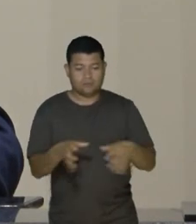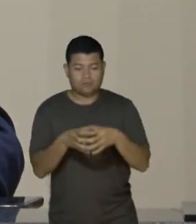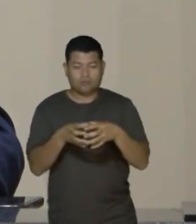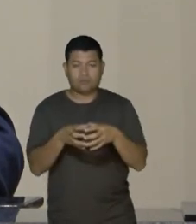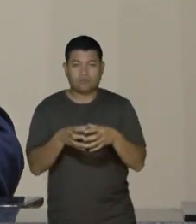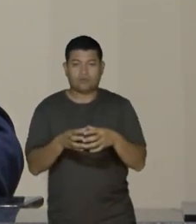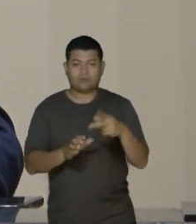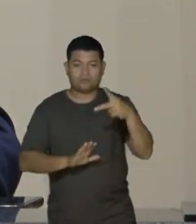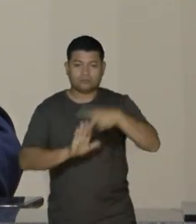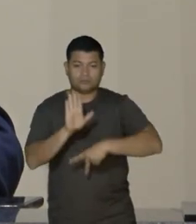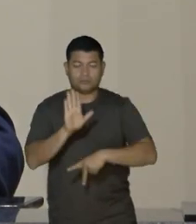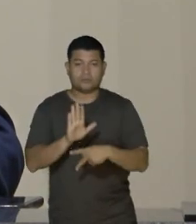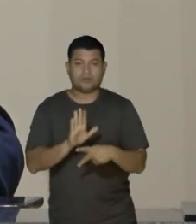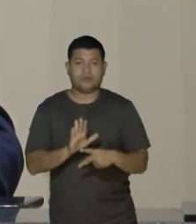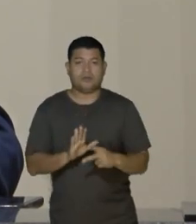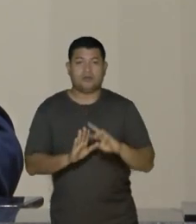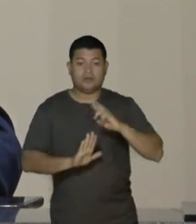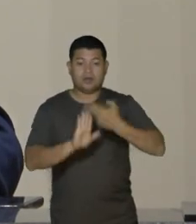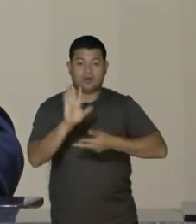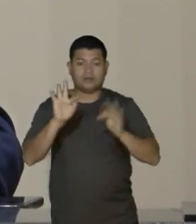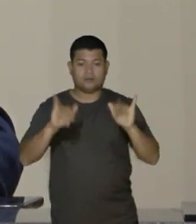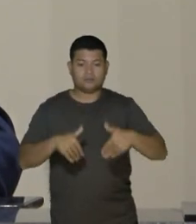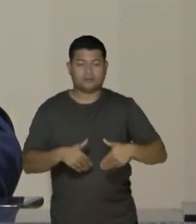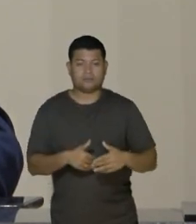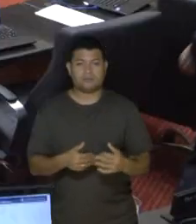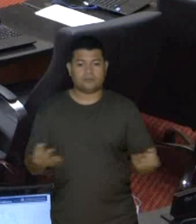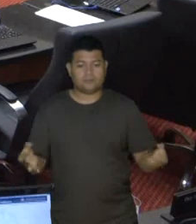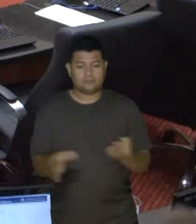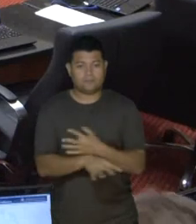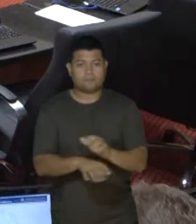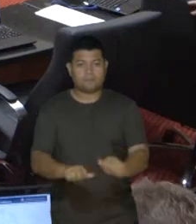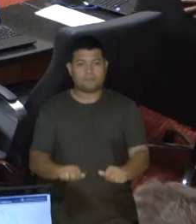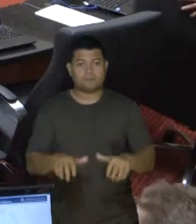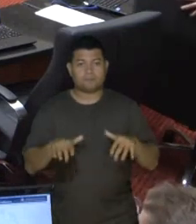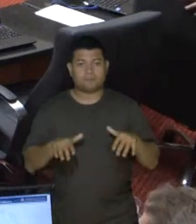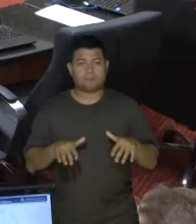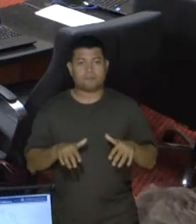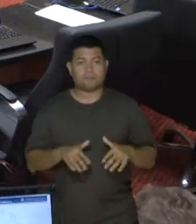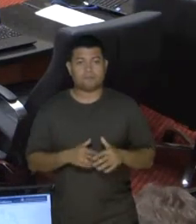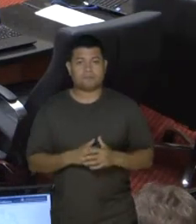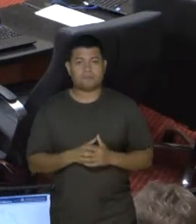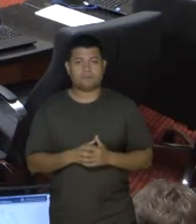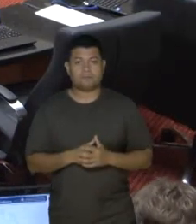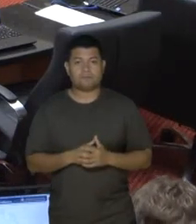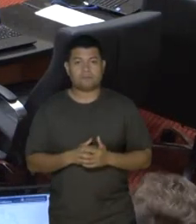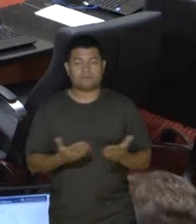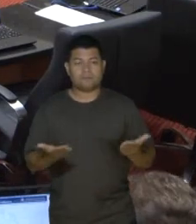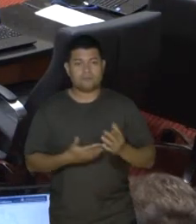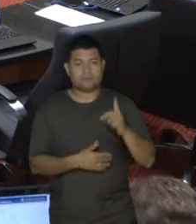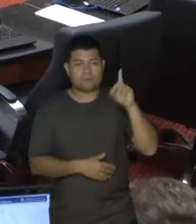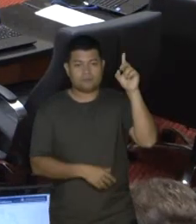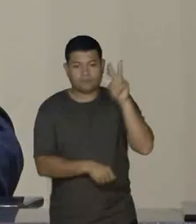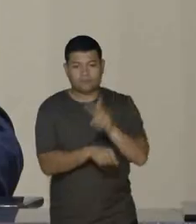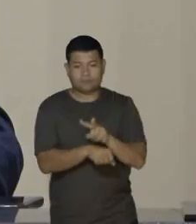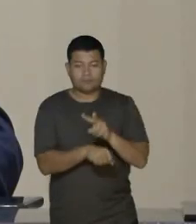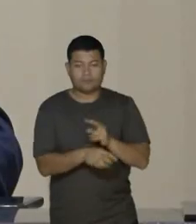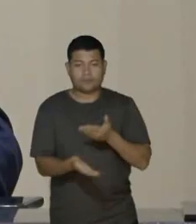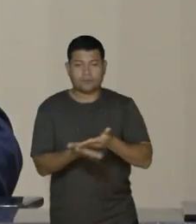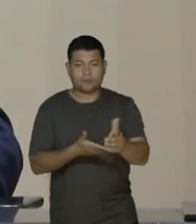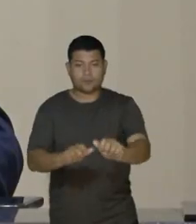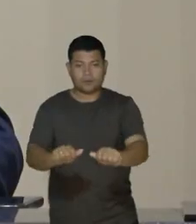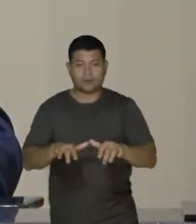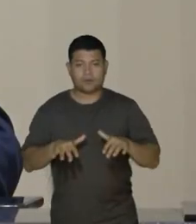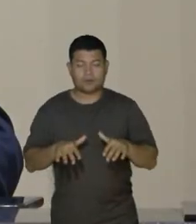matérias em redação final. Está encerrada a presente sessão. Sob a proteção de Deus, declaro aberto a presente